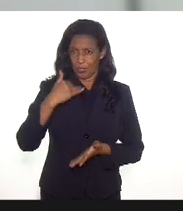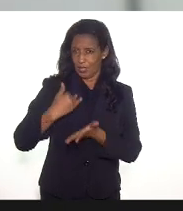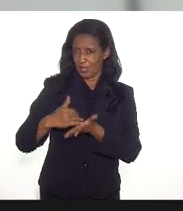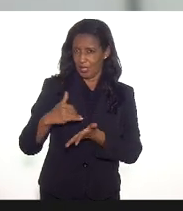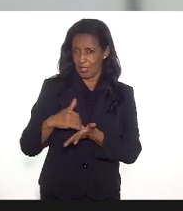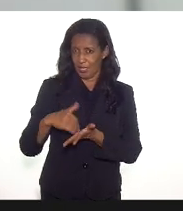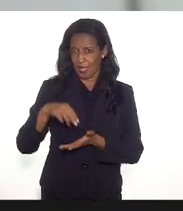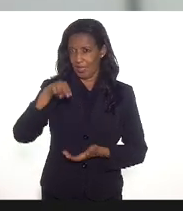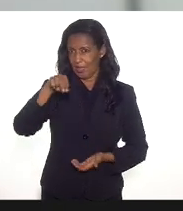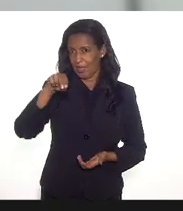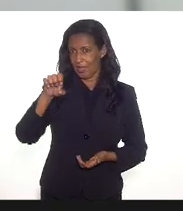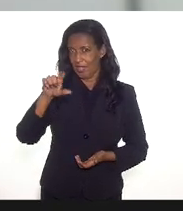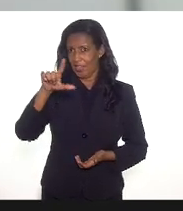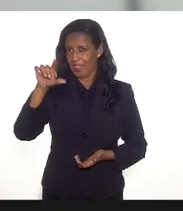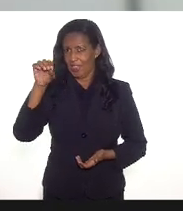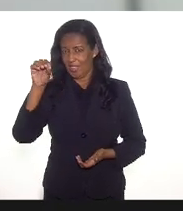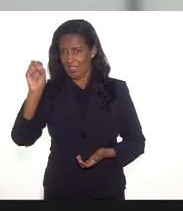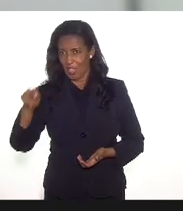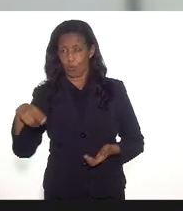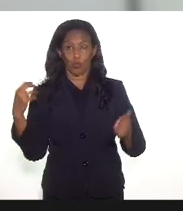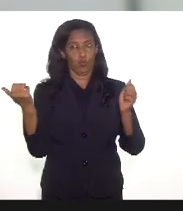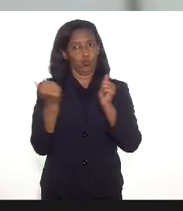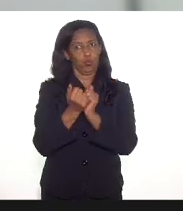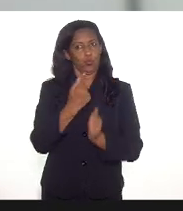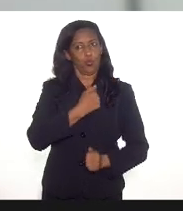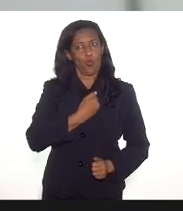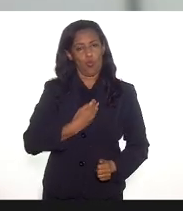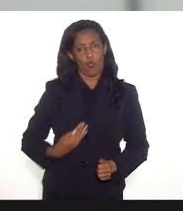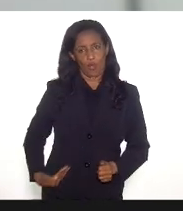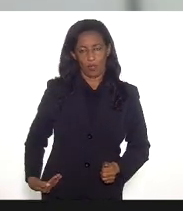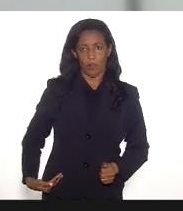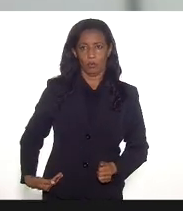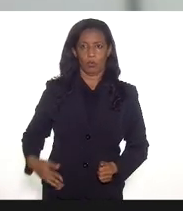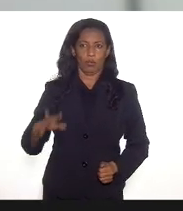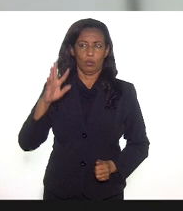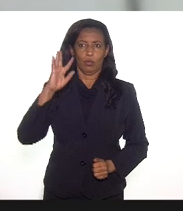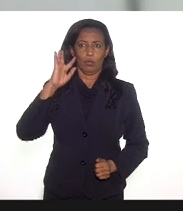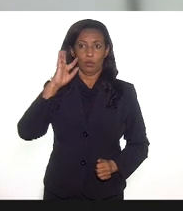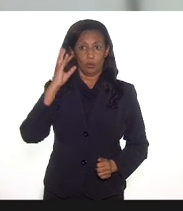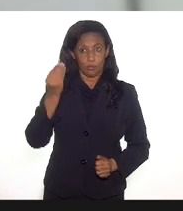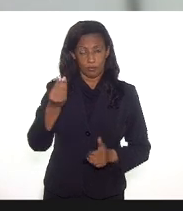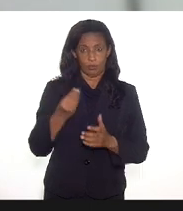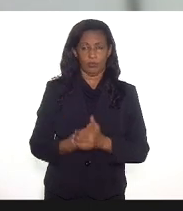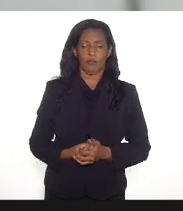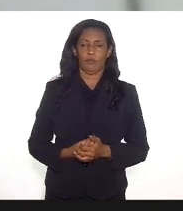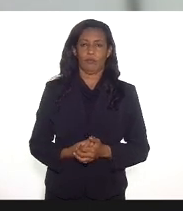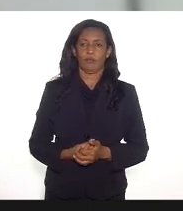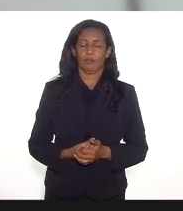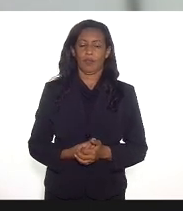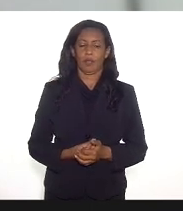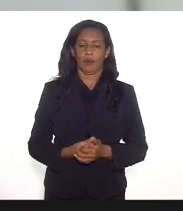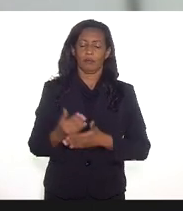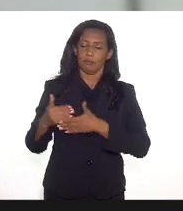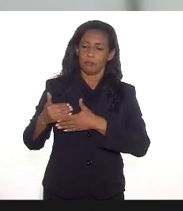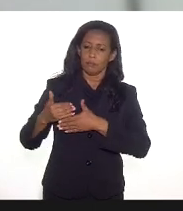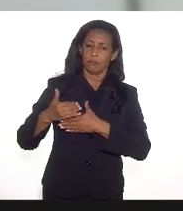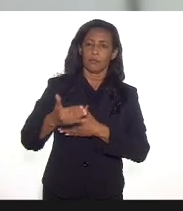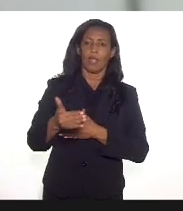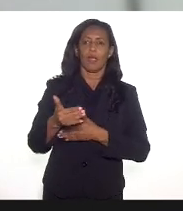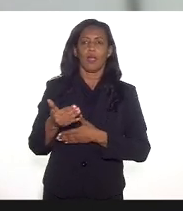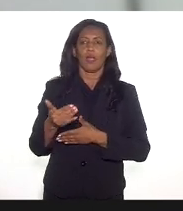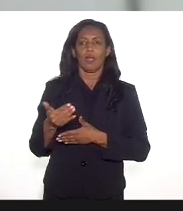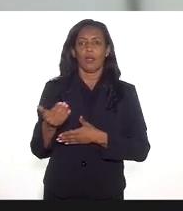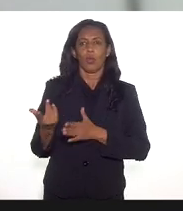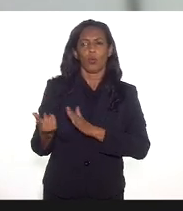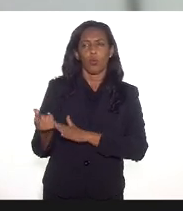Rocha, com o governador assim decidir, quiçá servir para alavancar recursos